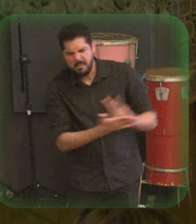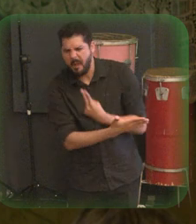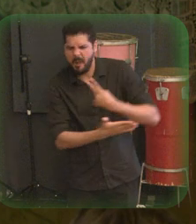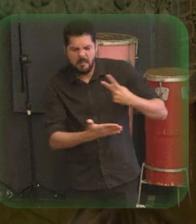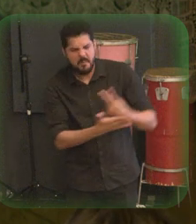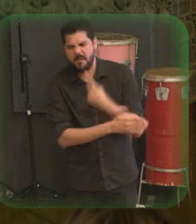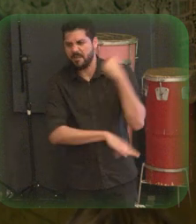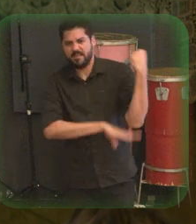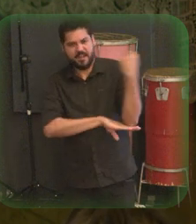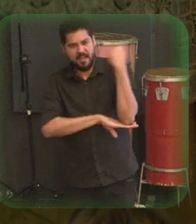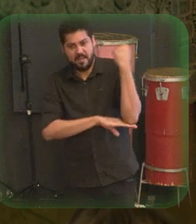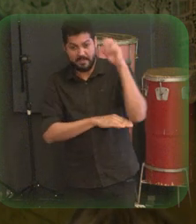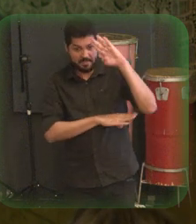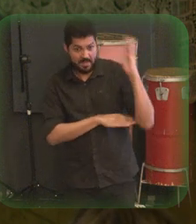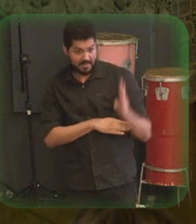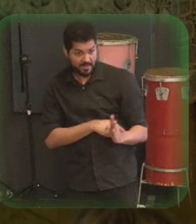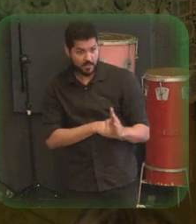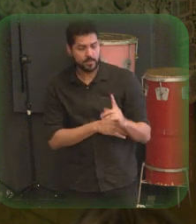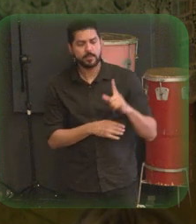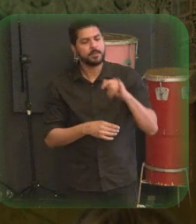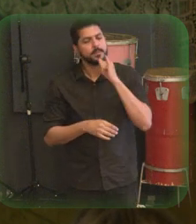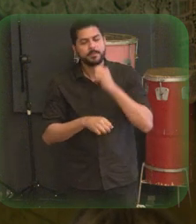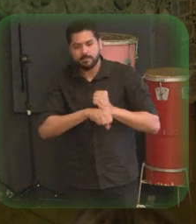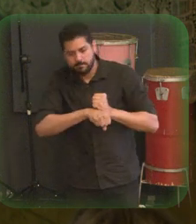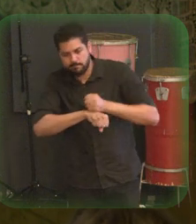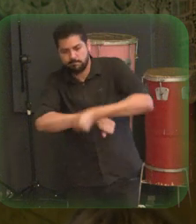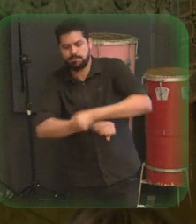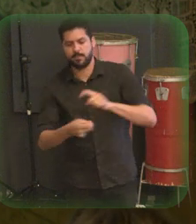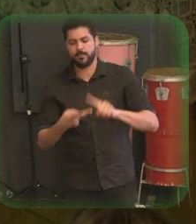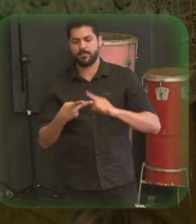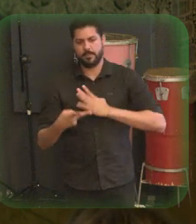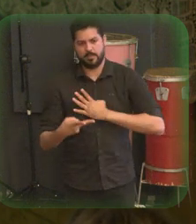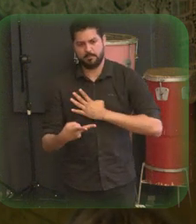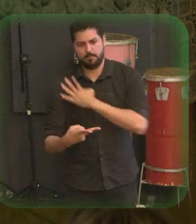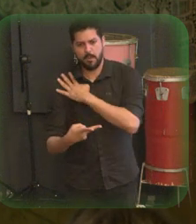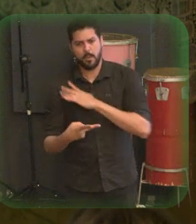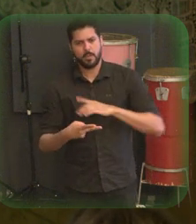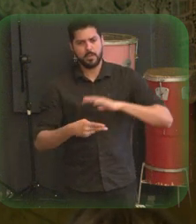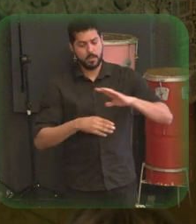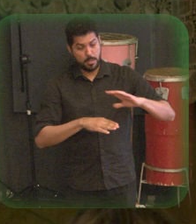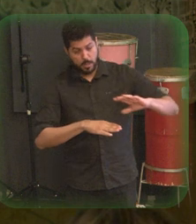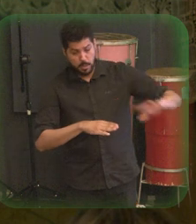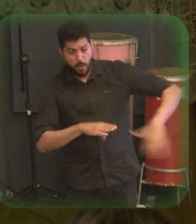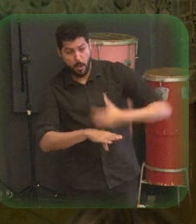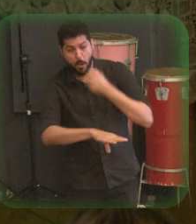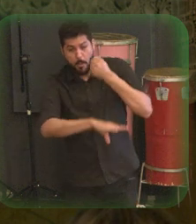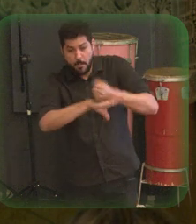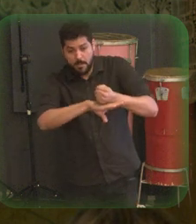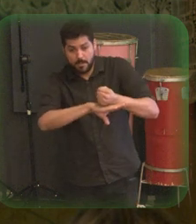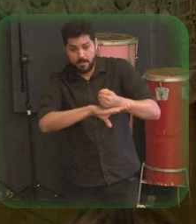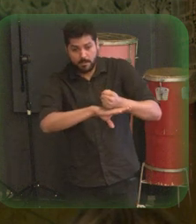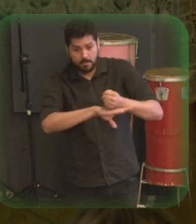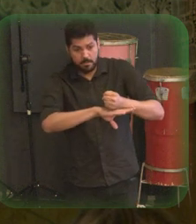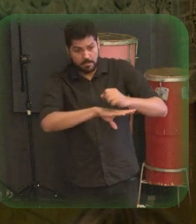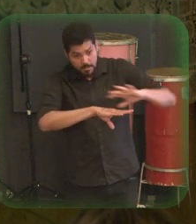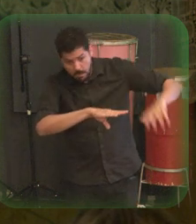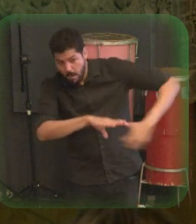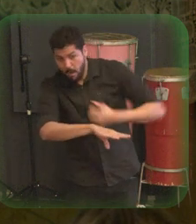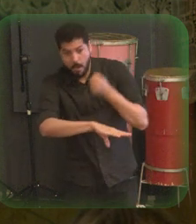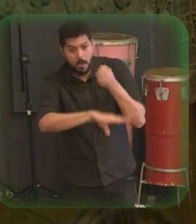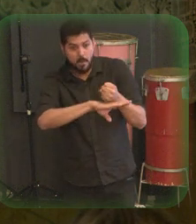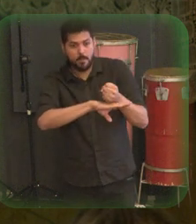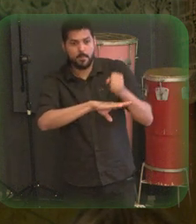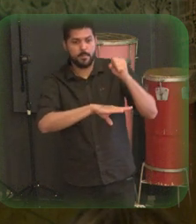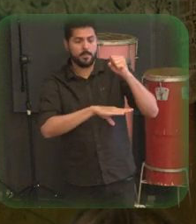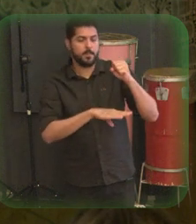repetição? Ou seja, é escravidão, é ditadura, é golpe de Estado. O Brasil é o país do golpe.